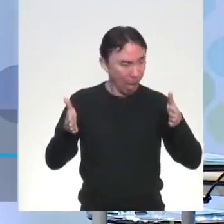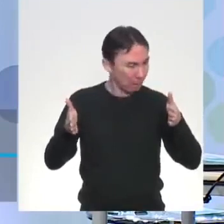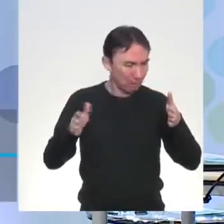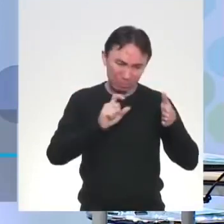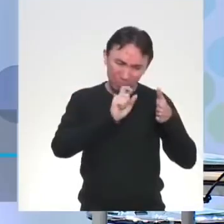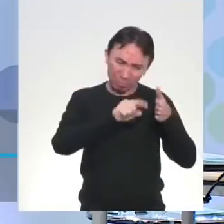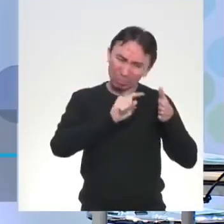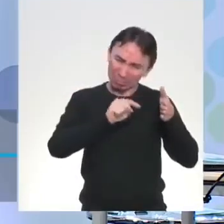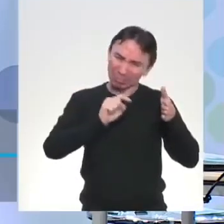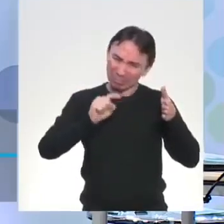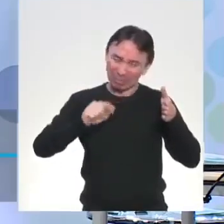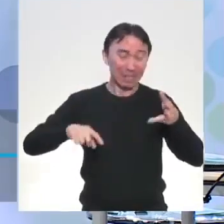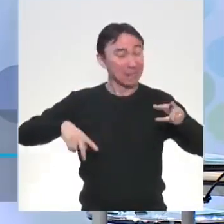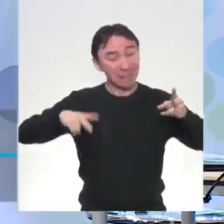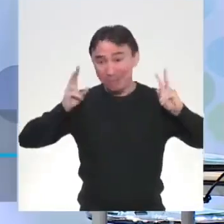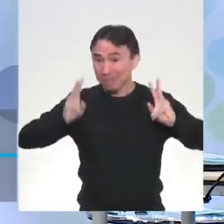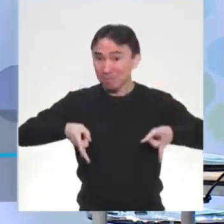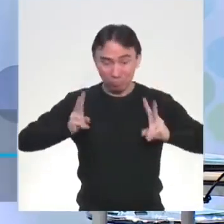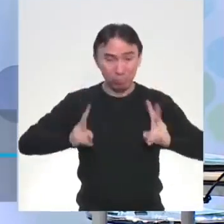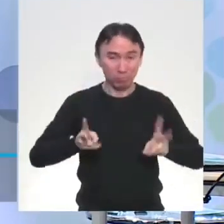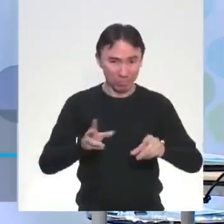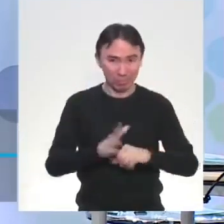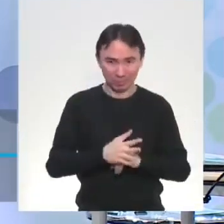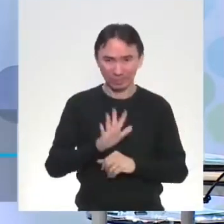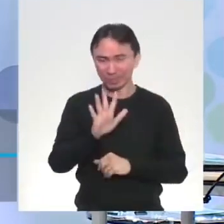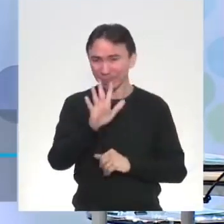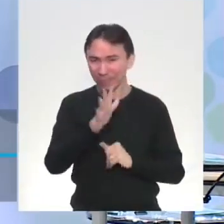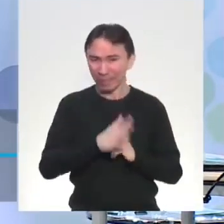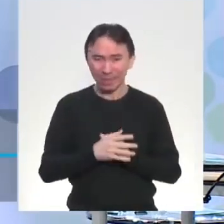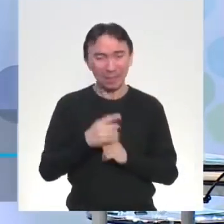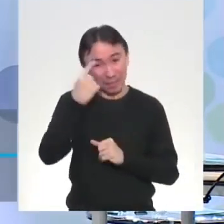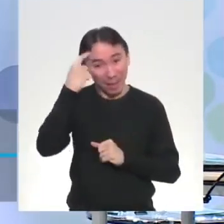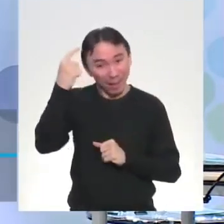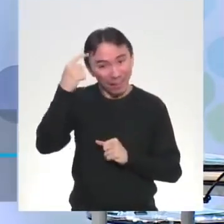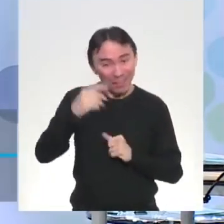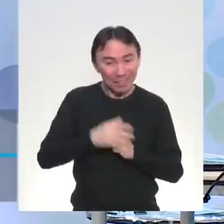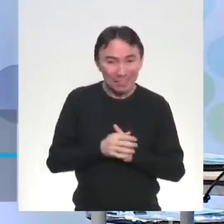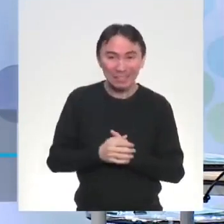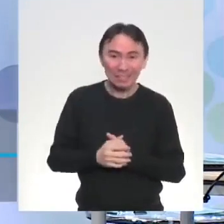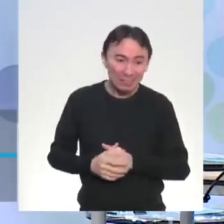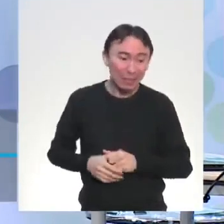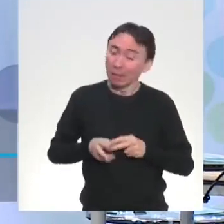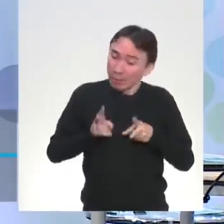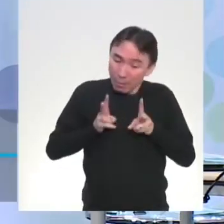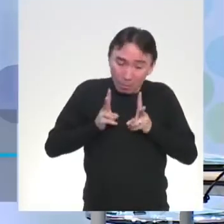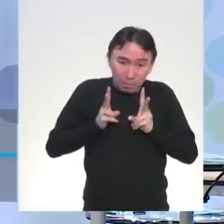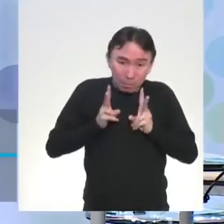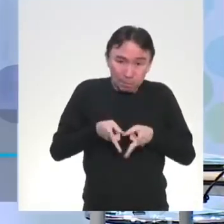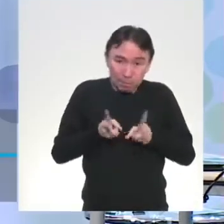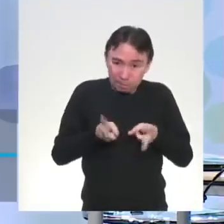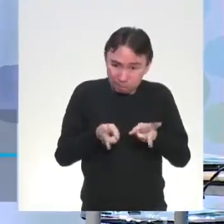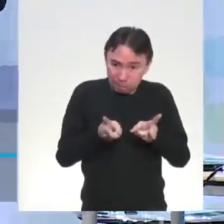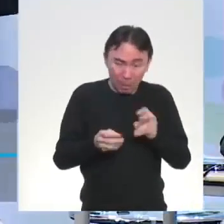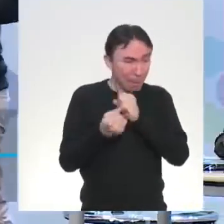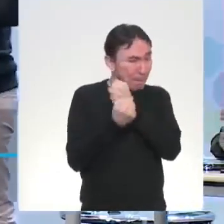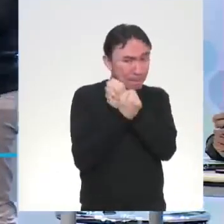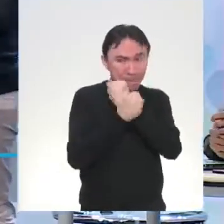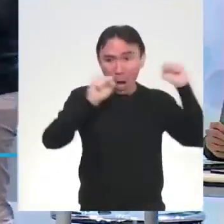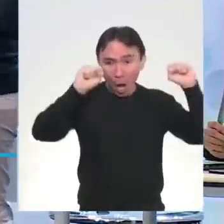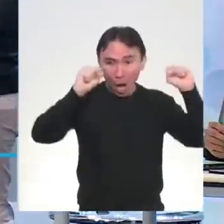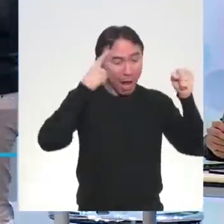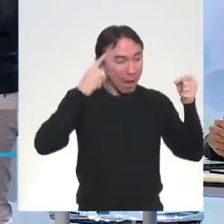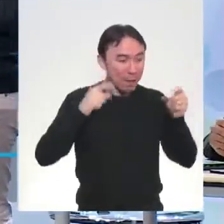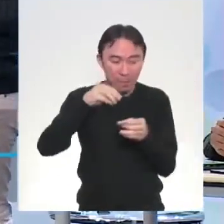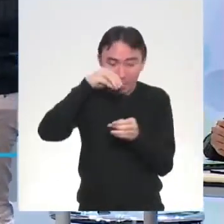É complexo, mas pensa nessa ideia do infinito pequeno, tá bom? Tem infinitos pequenos e tem infinitos grandes também. E